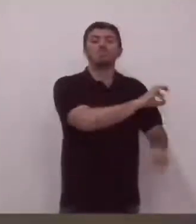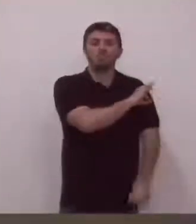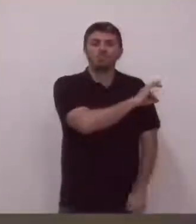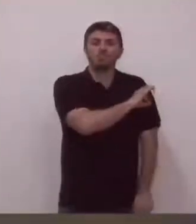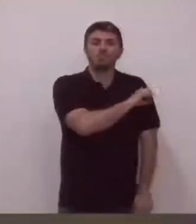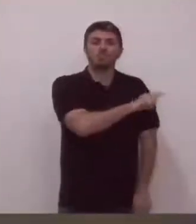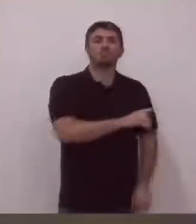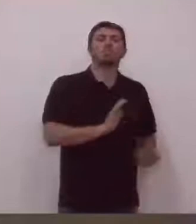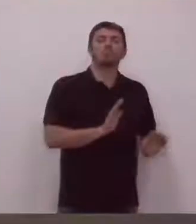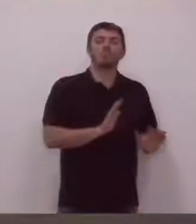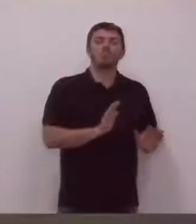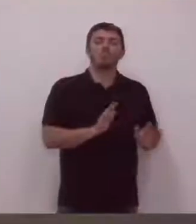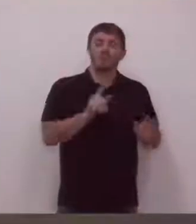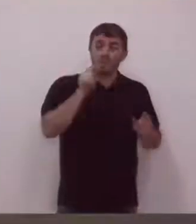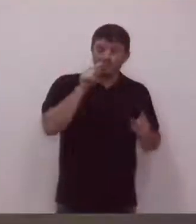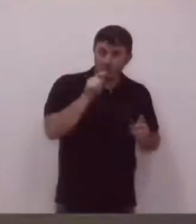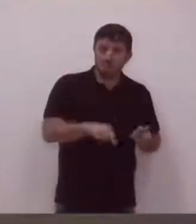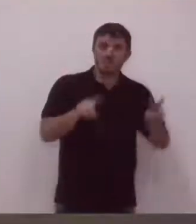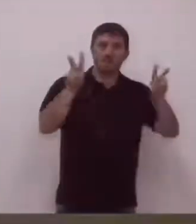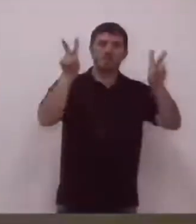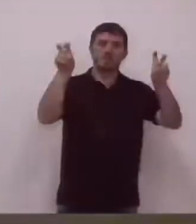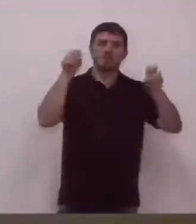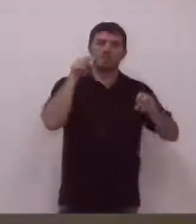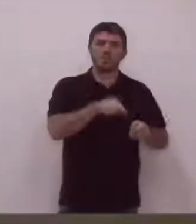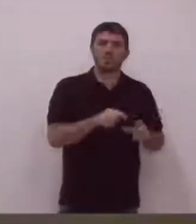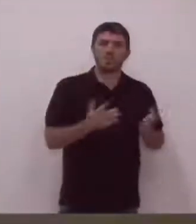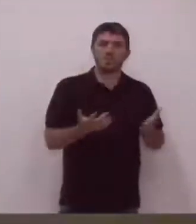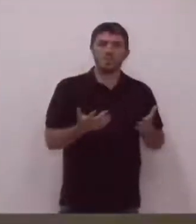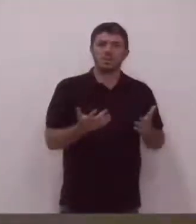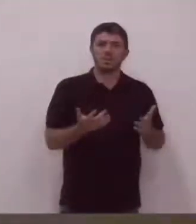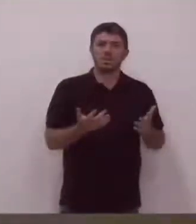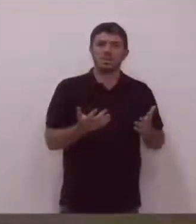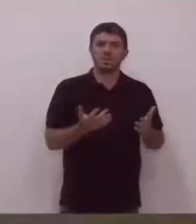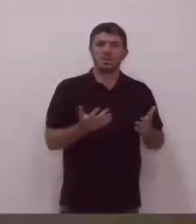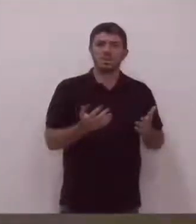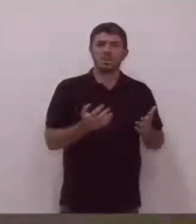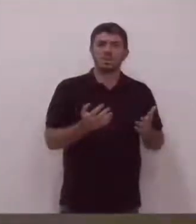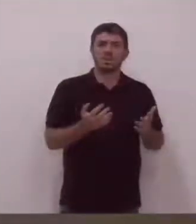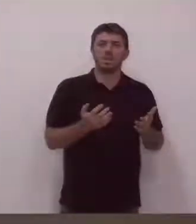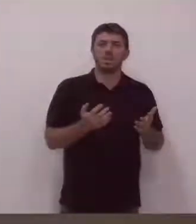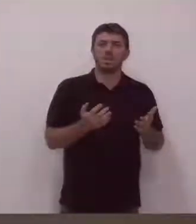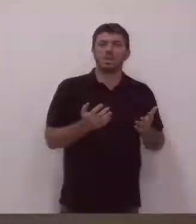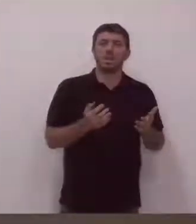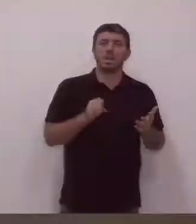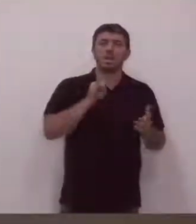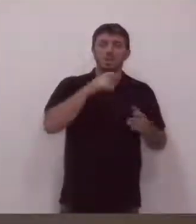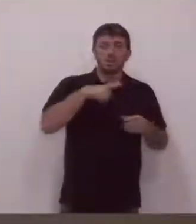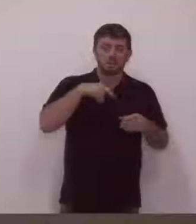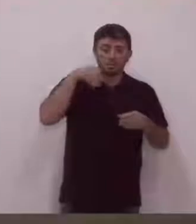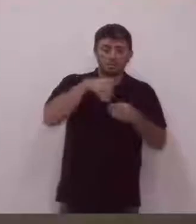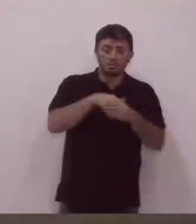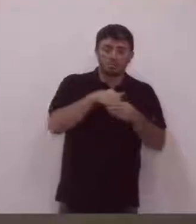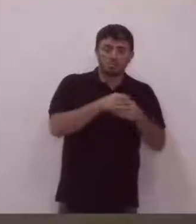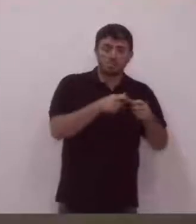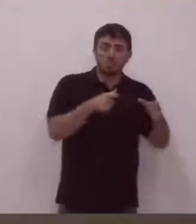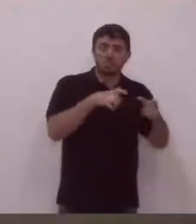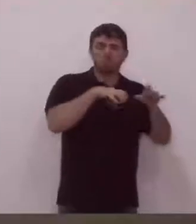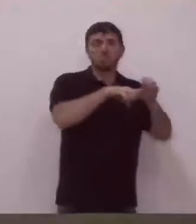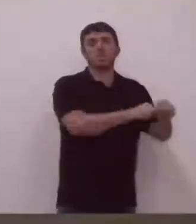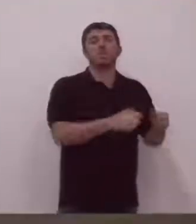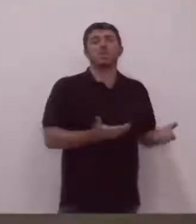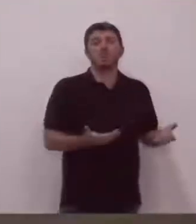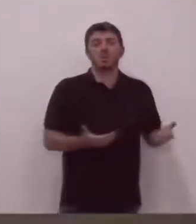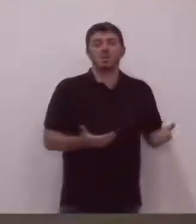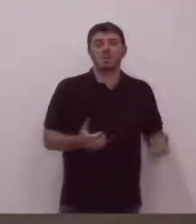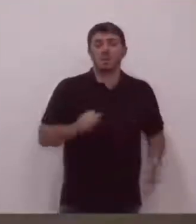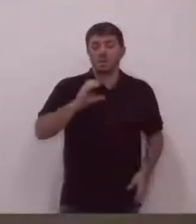isso. Claro, é dada a oportunidade de se defender, mas se tiver votos necessários, o que acontece? Caça-se o mandato. A CPI, que é